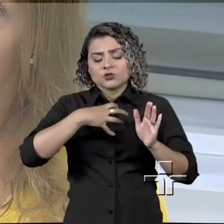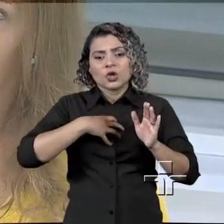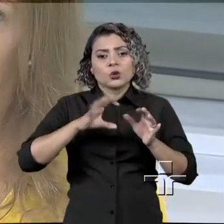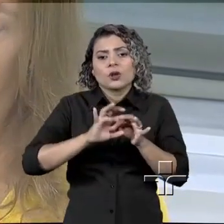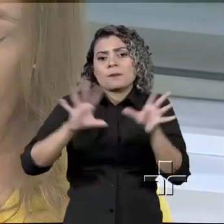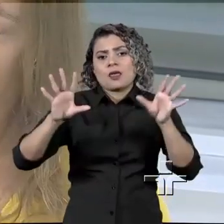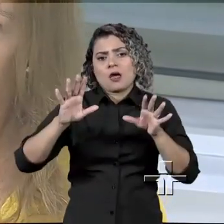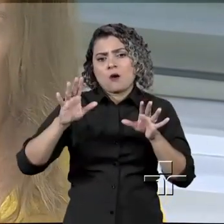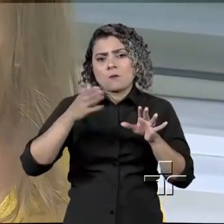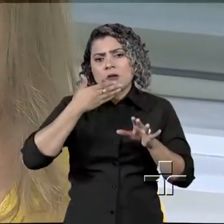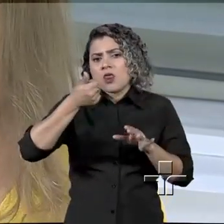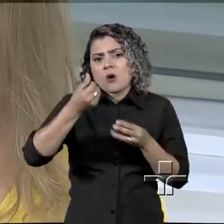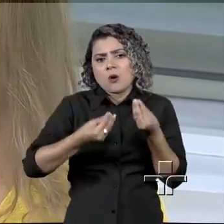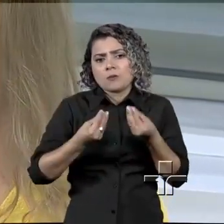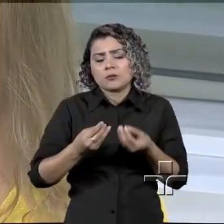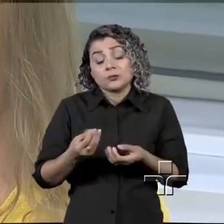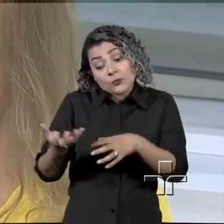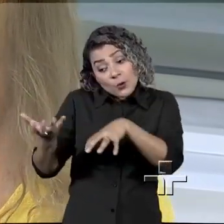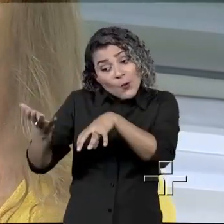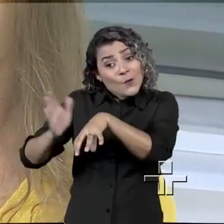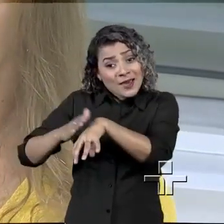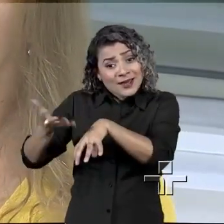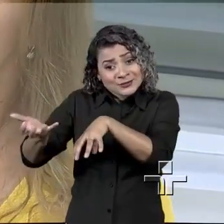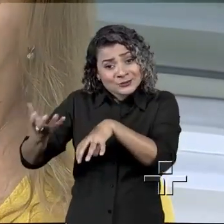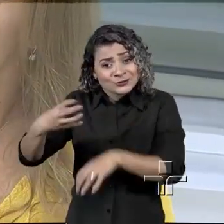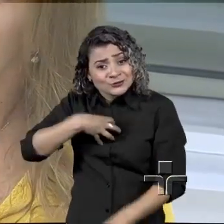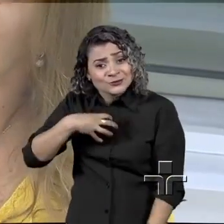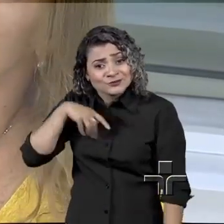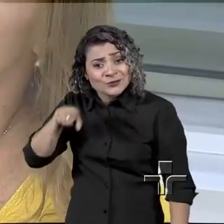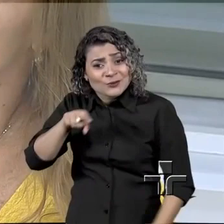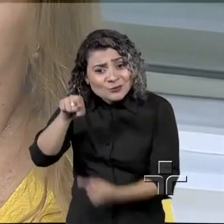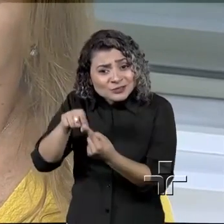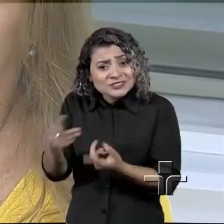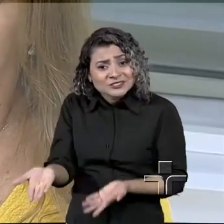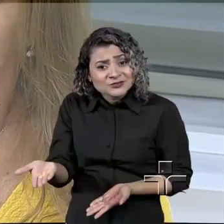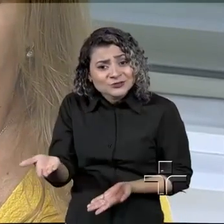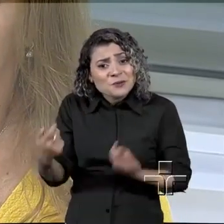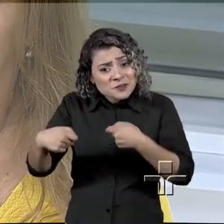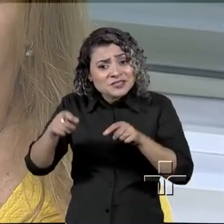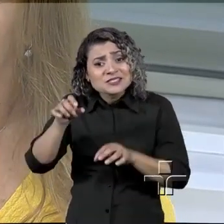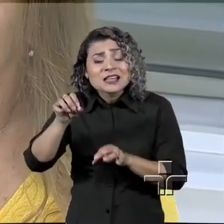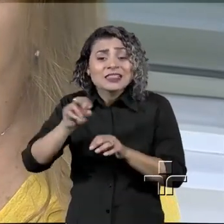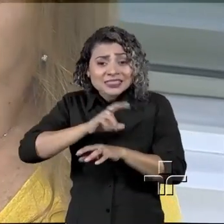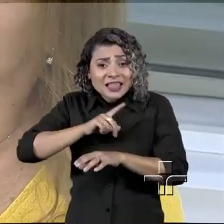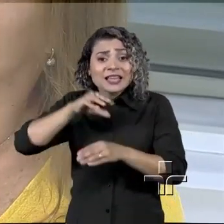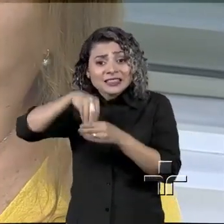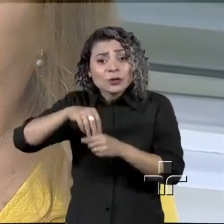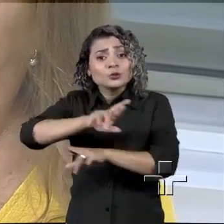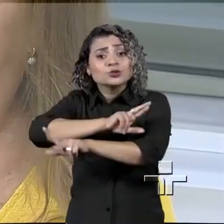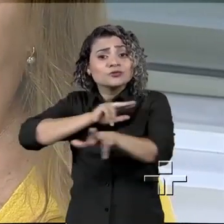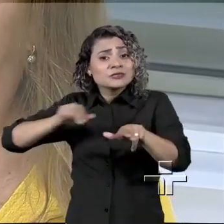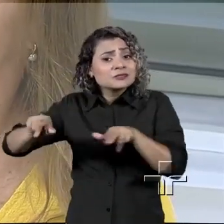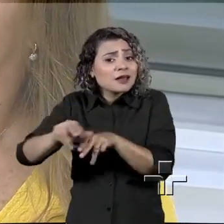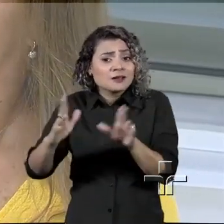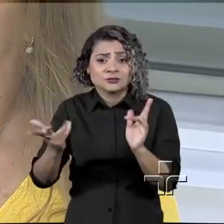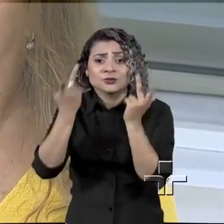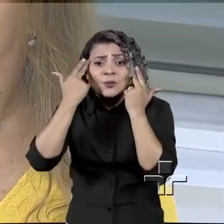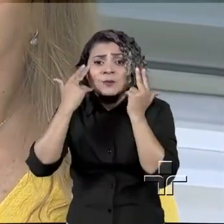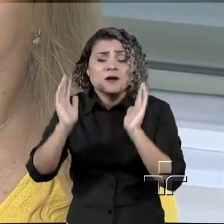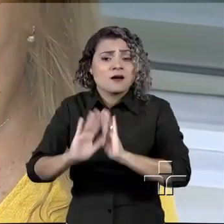Bom, primeiro que o Congresso está lá para isso, né? E o Congresso tem muita diversidade. Por mais que a gente